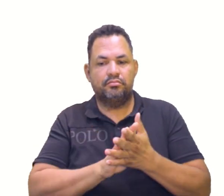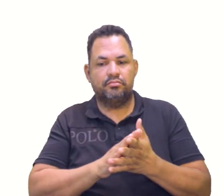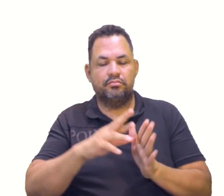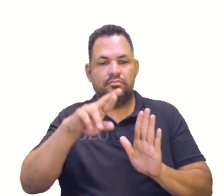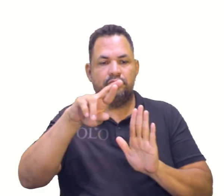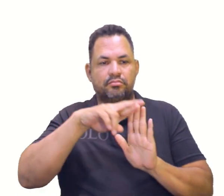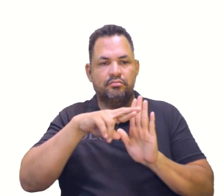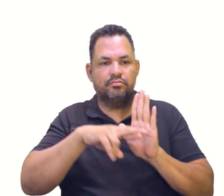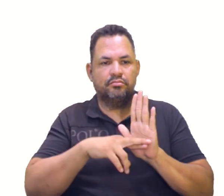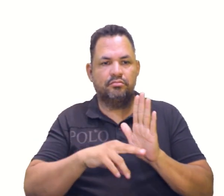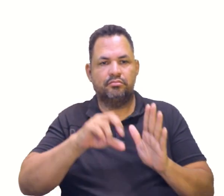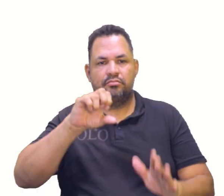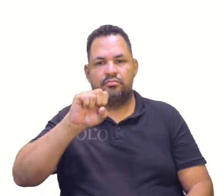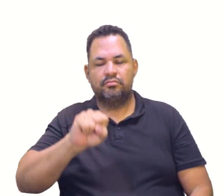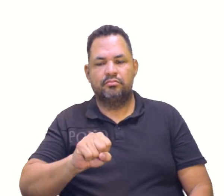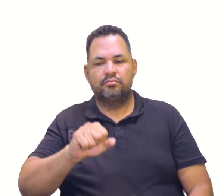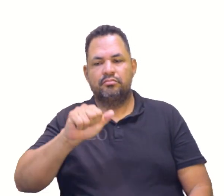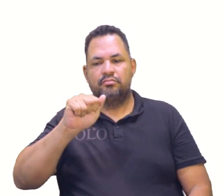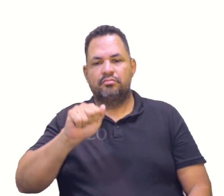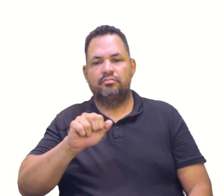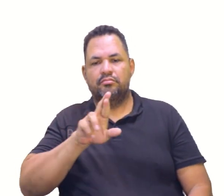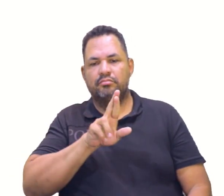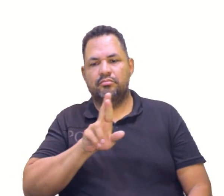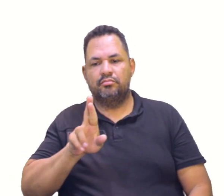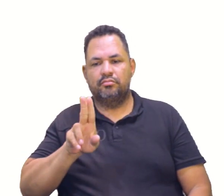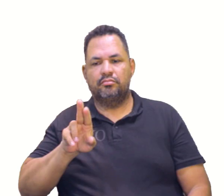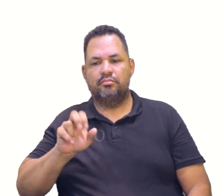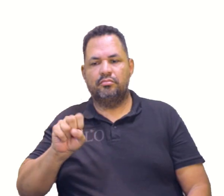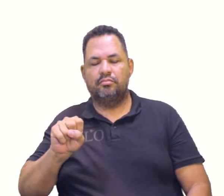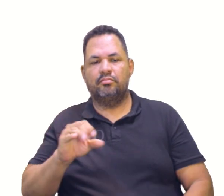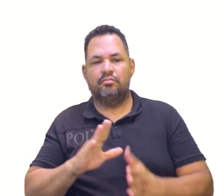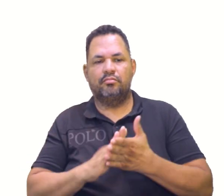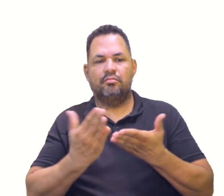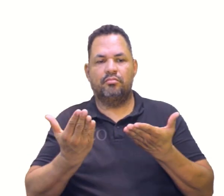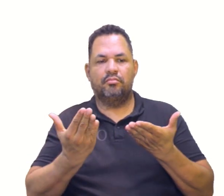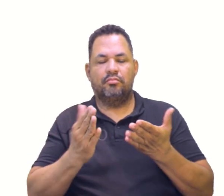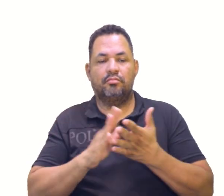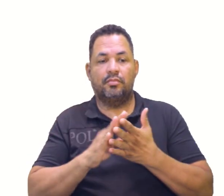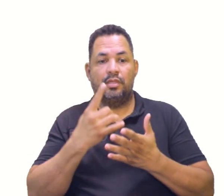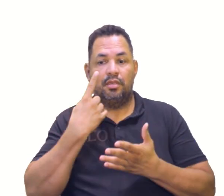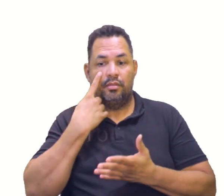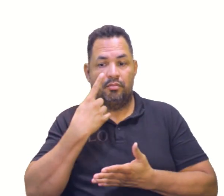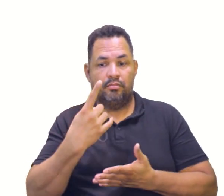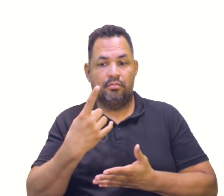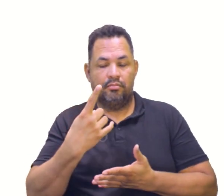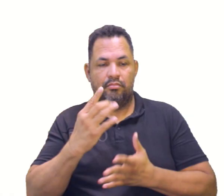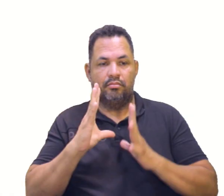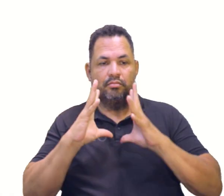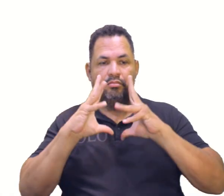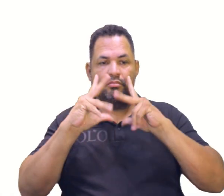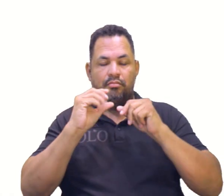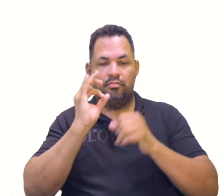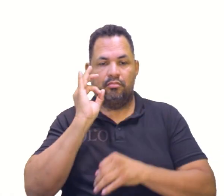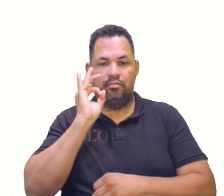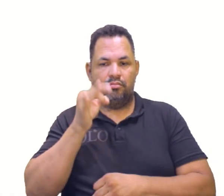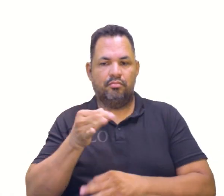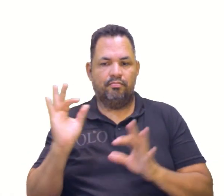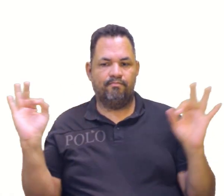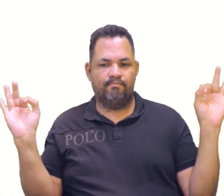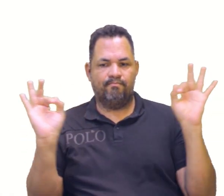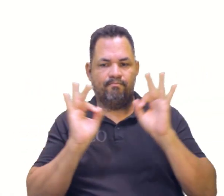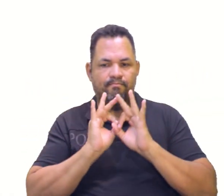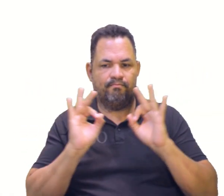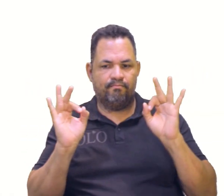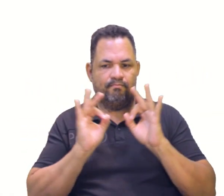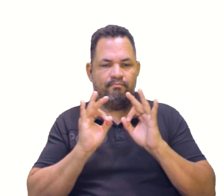de Sarri. Ou melhor, fazemos dos dois jeitos. E aí a gente confere e verifica que deu tudo certo. Perfeito. Bom, vamos